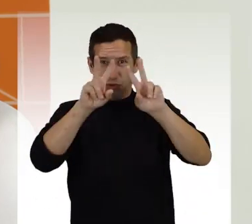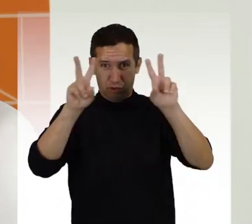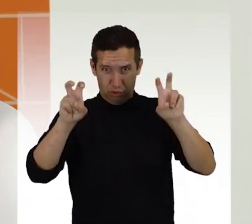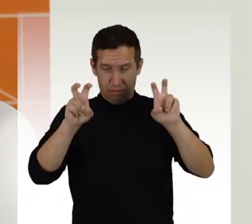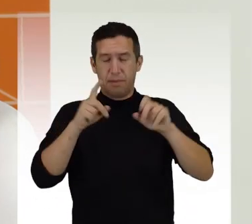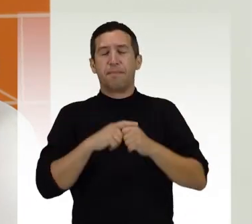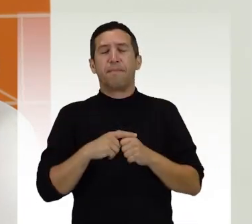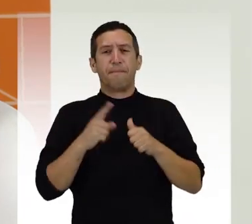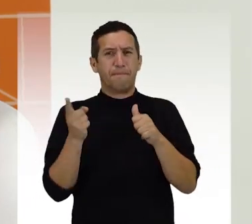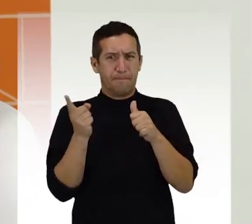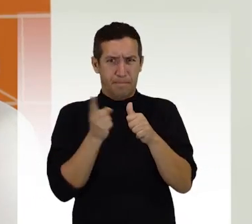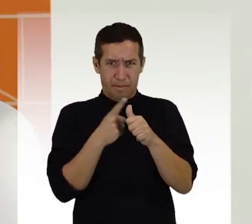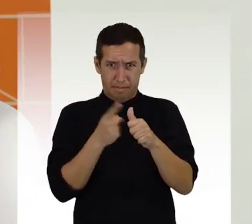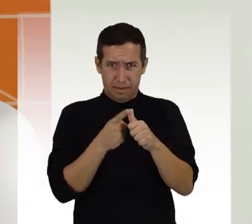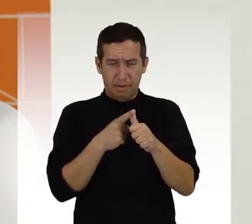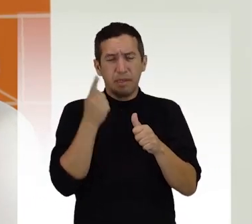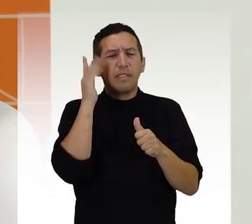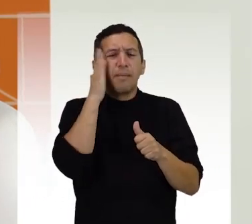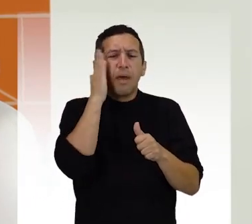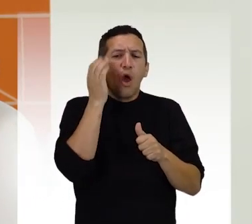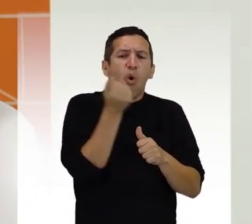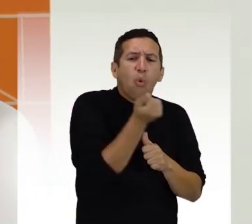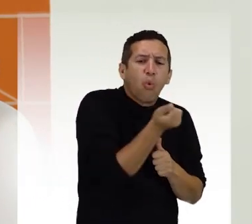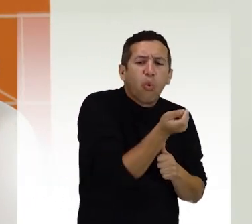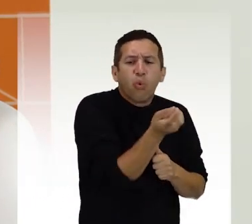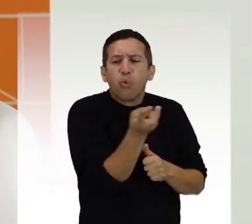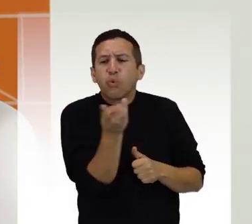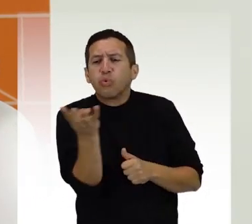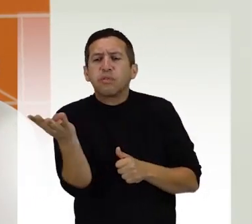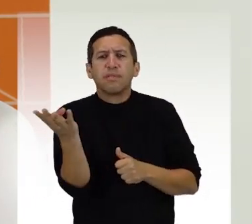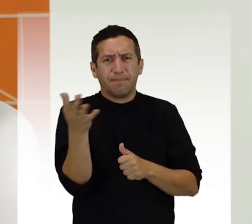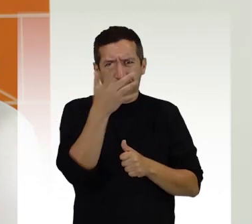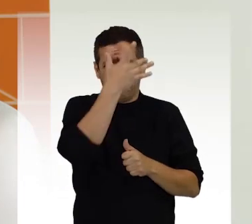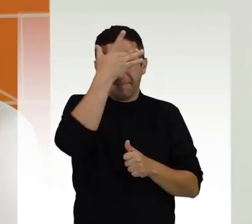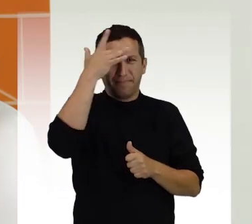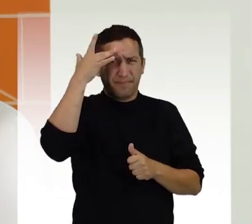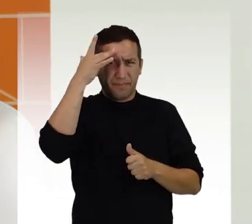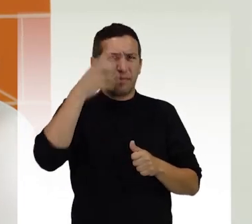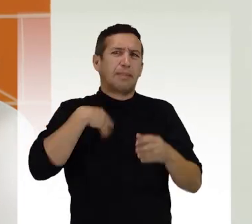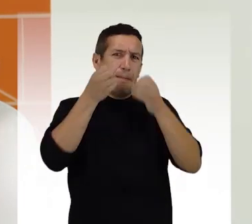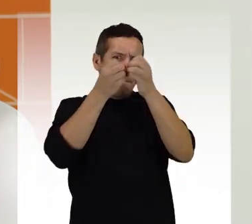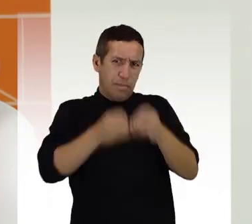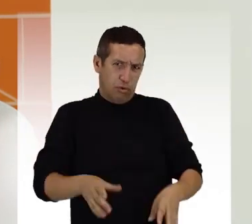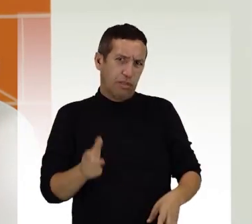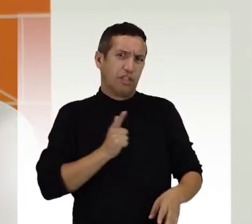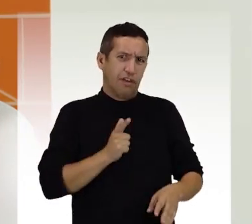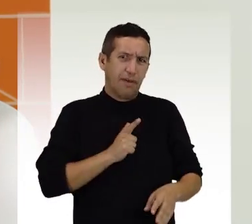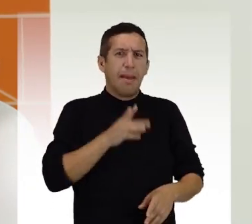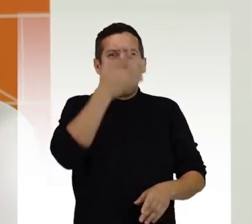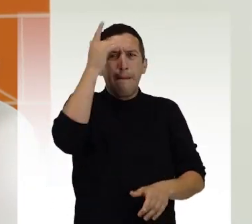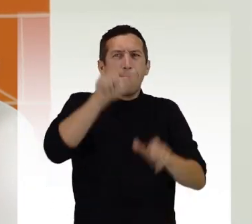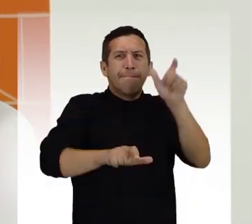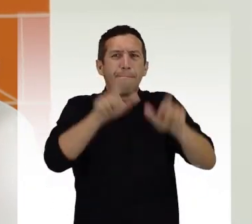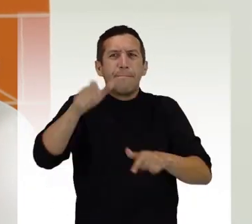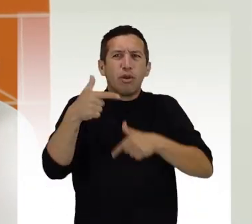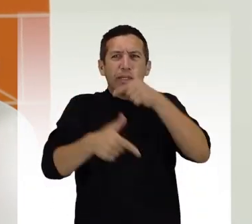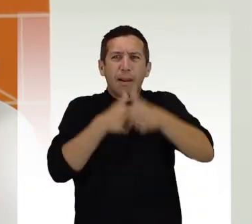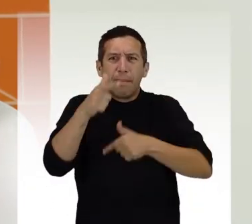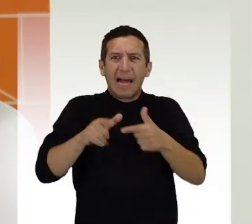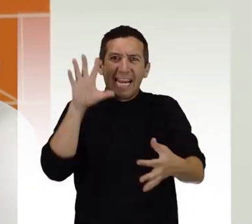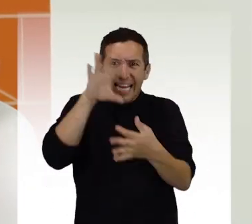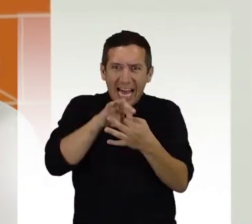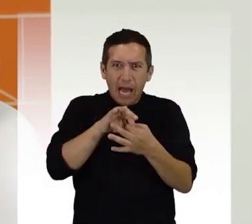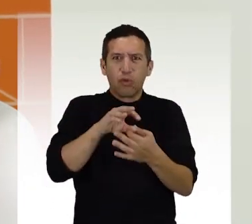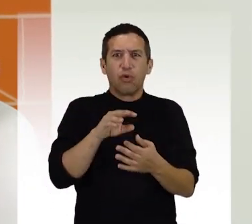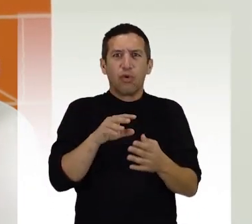reparação, primeiro nós tínhamos que quantificar o número de pessoas, se eles eram trabalhadores diretos da Vale,